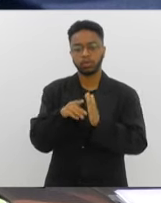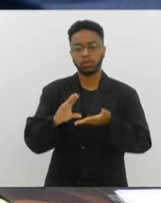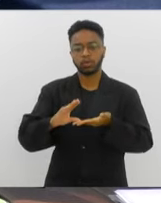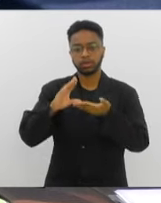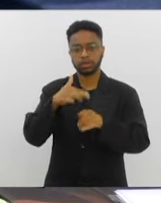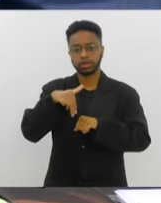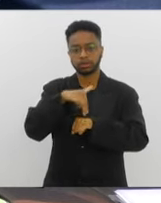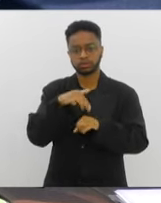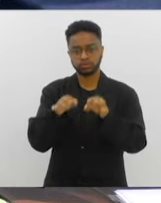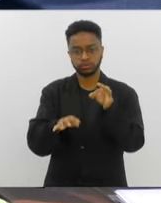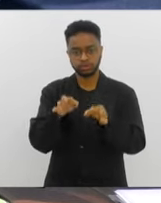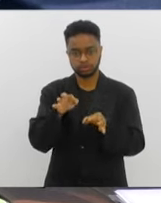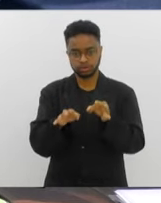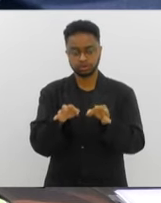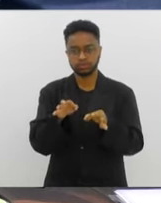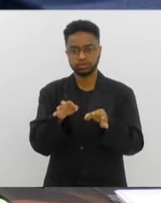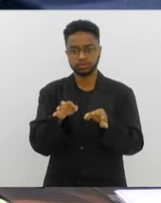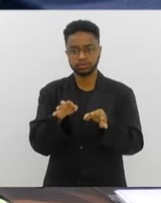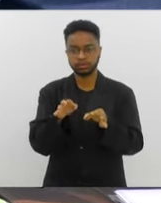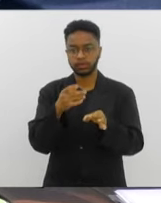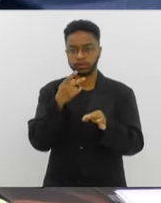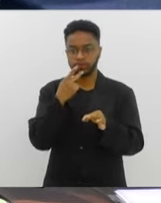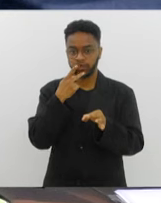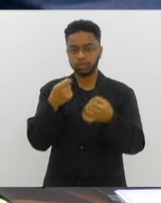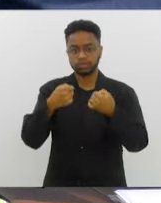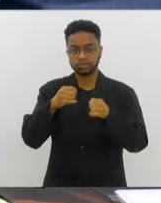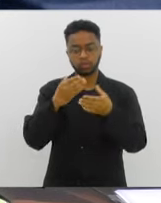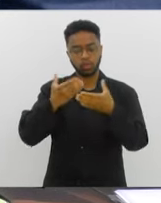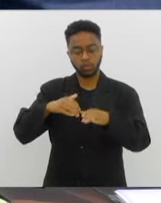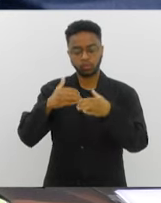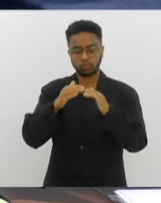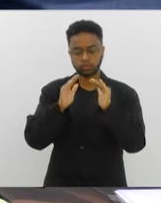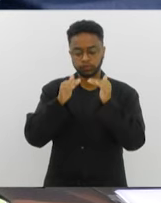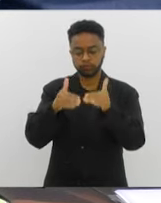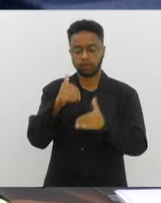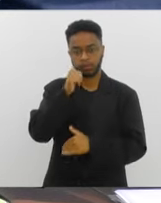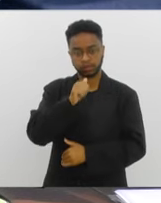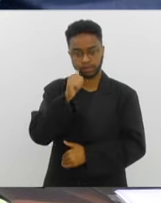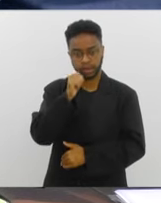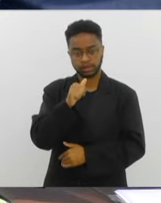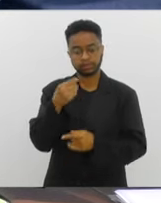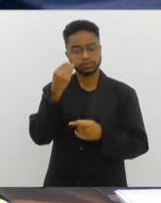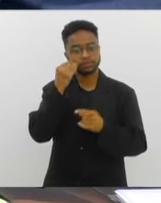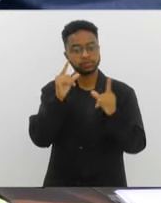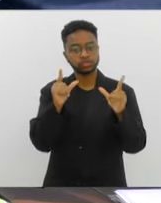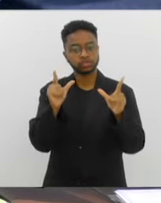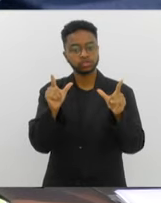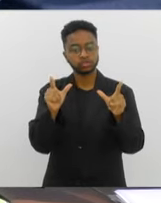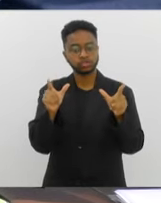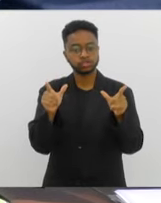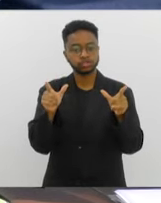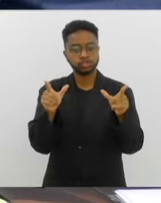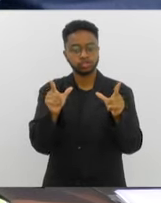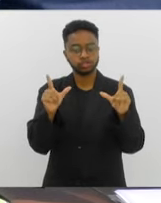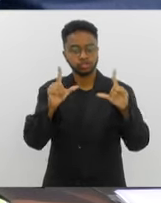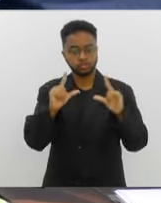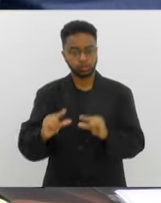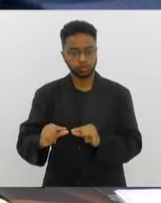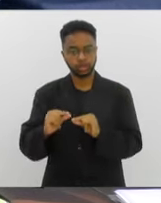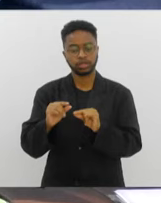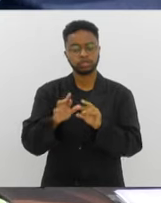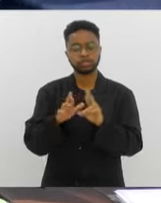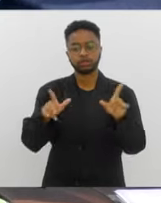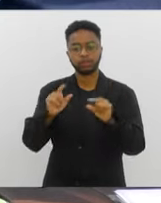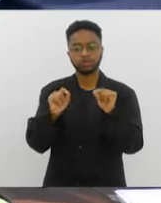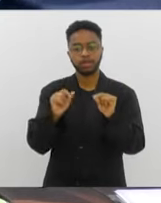de Justiça determinou concursos exclusivos para mulheres, para diminuir a diferença entre